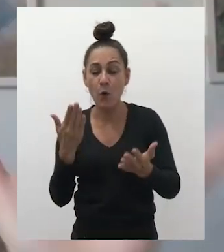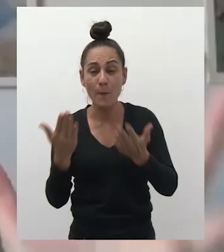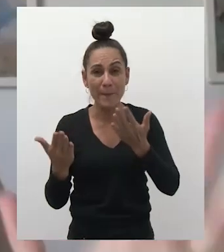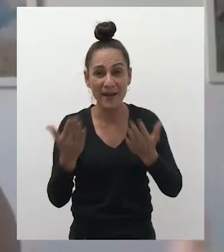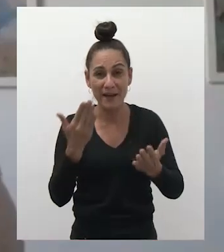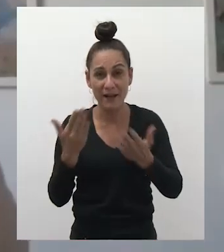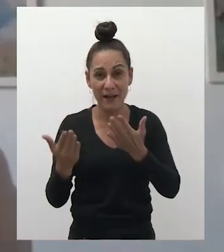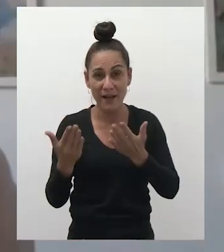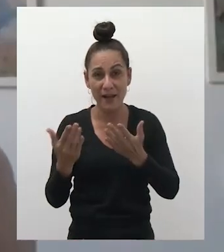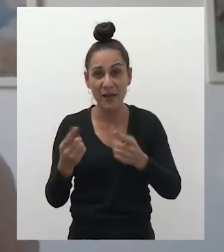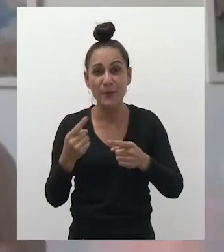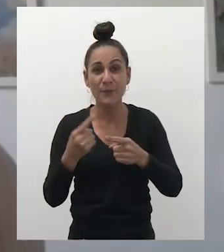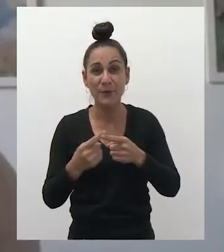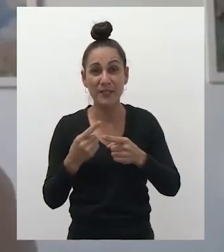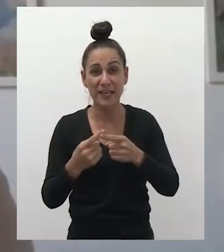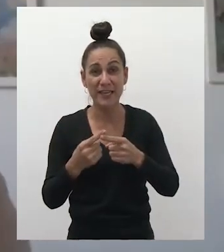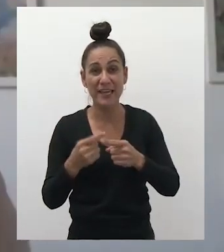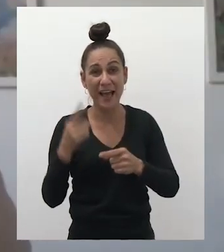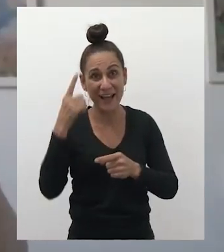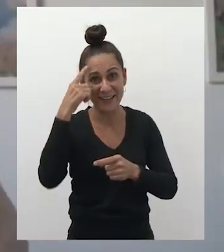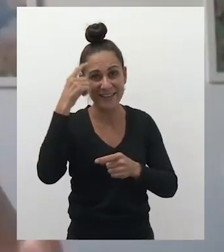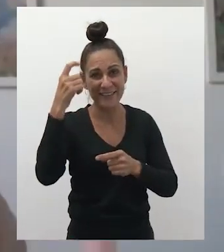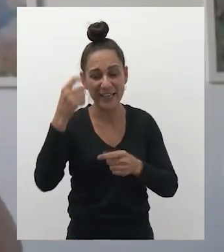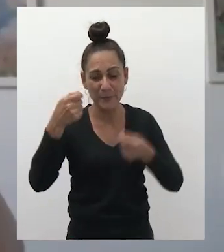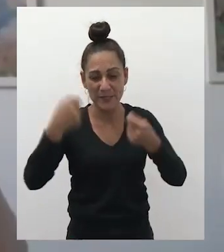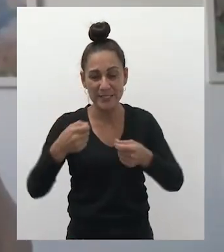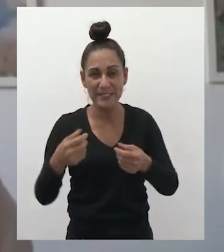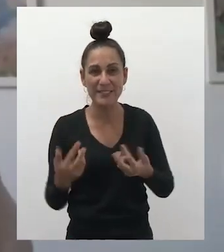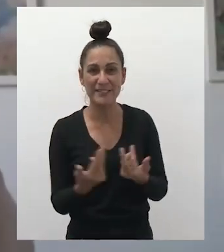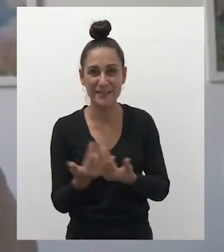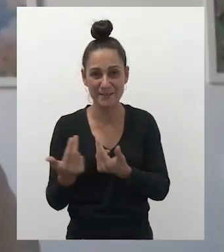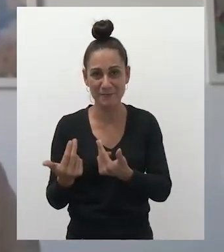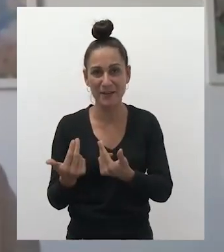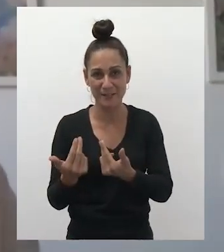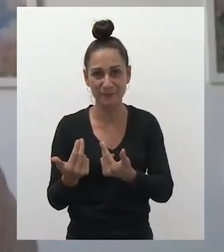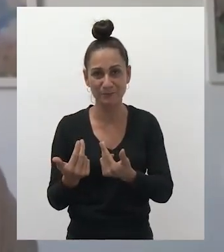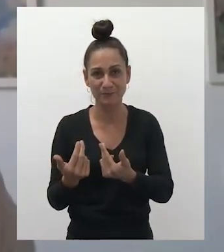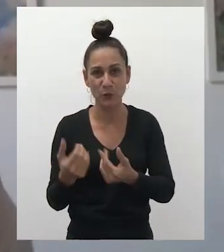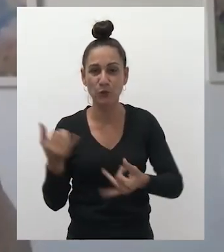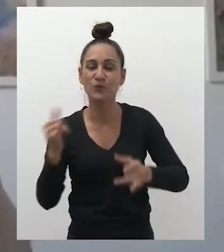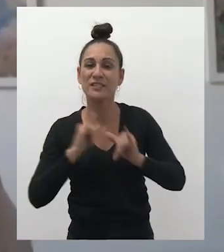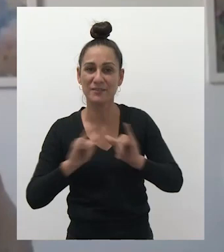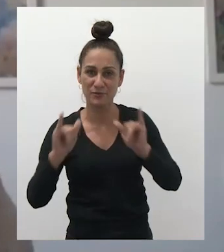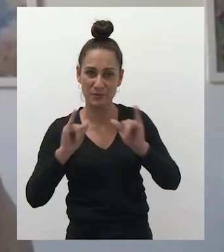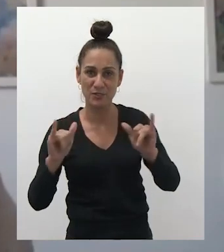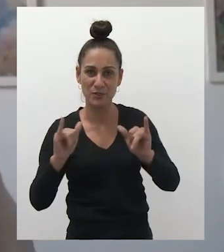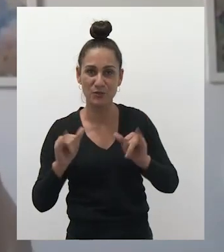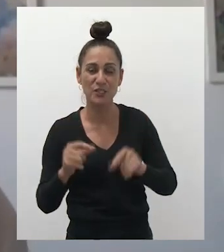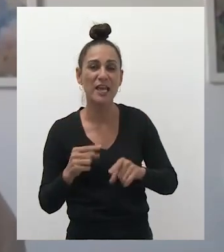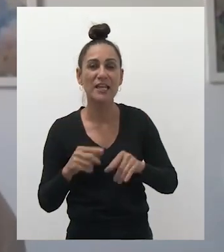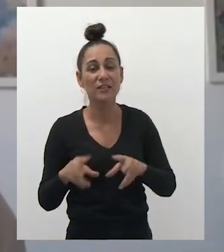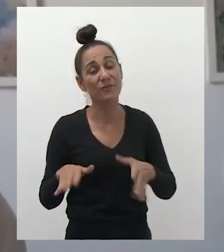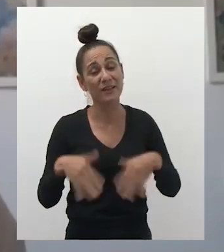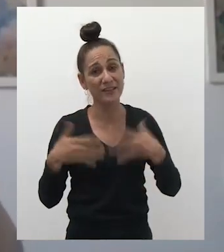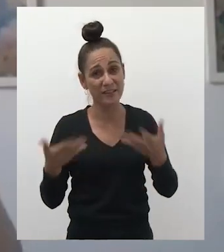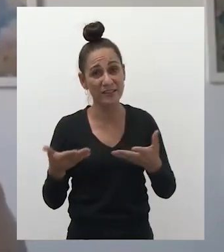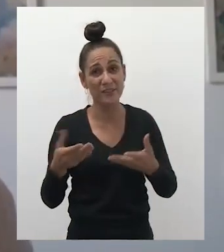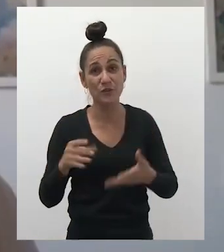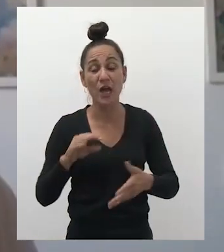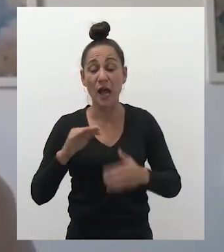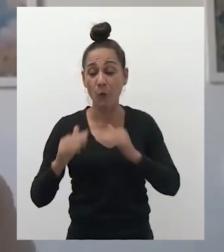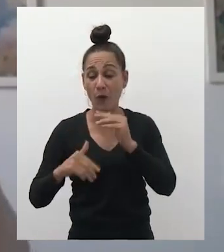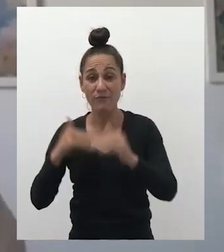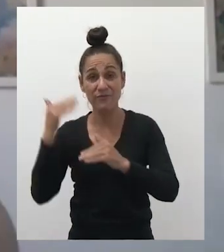uma divergência das ideias, né, dos dados, enfim, é isso. Porque, de fato, o avanço